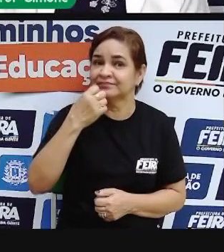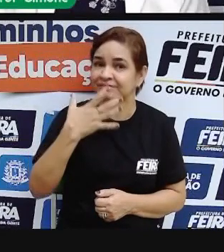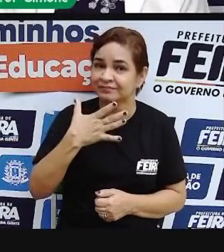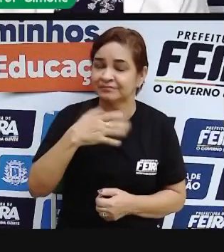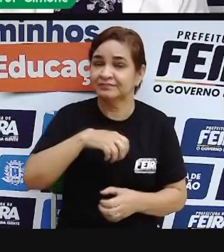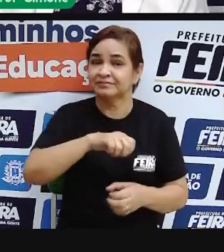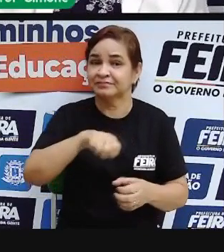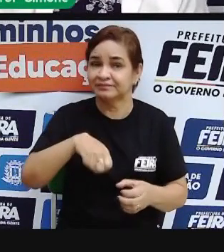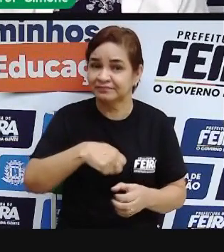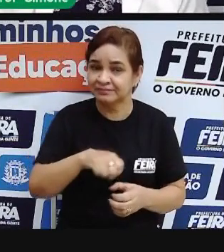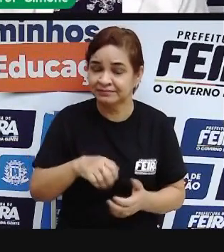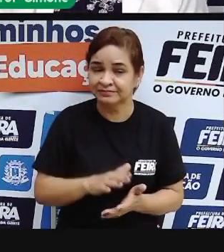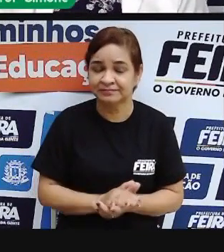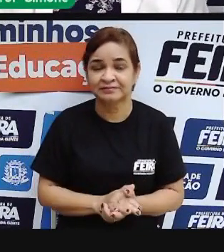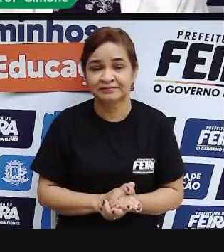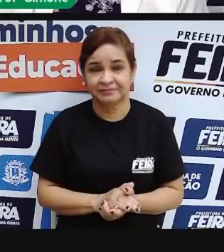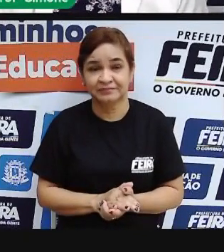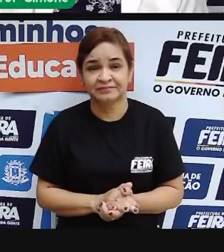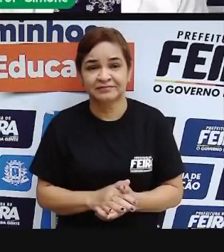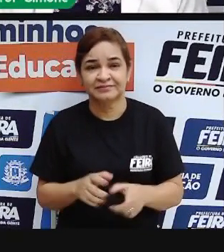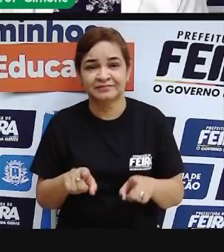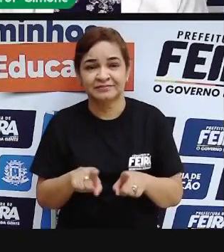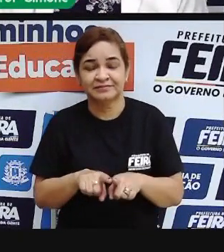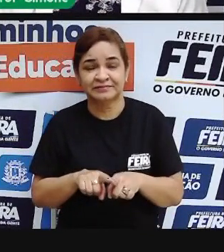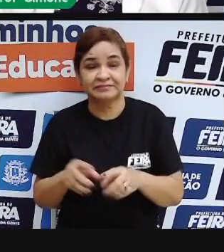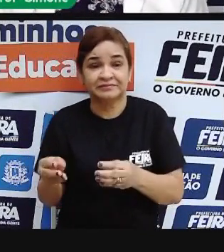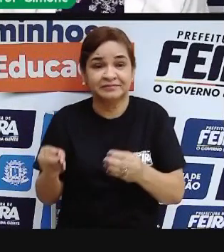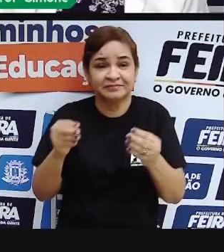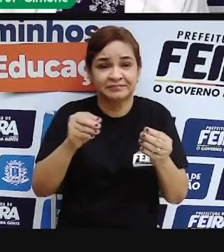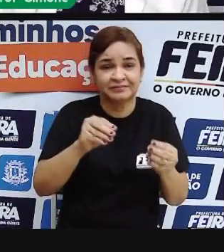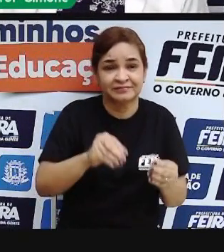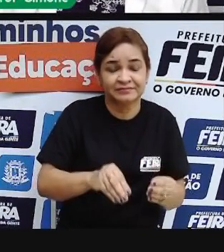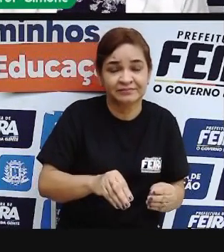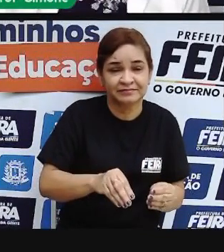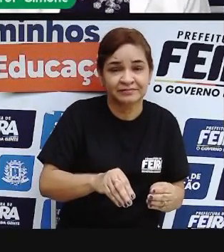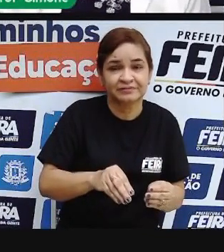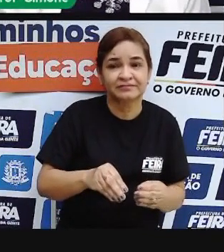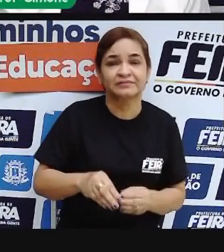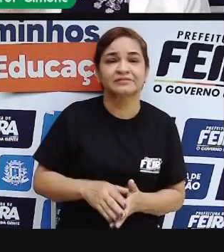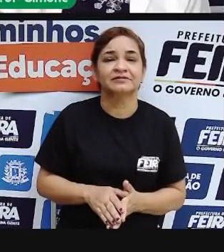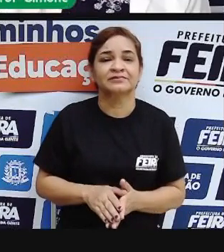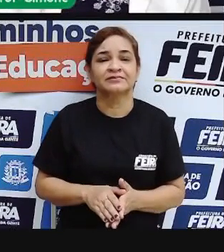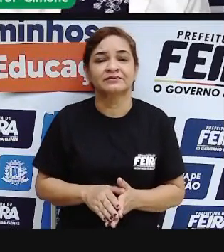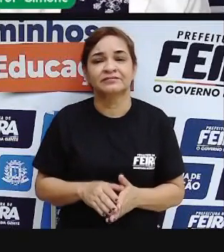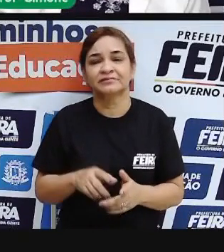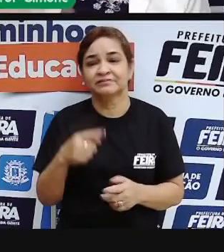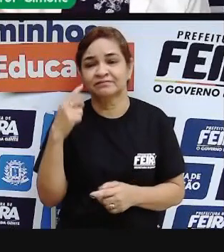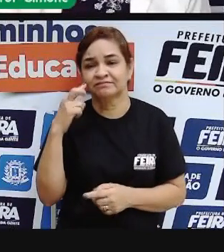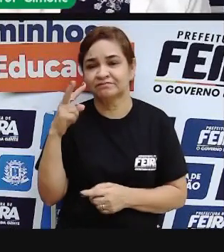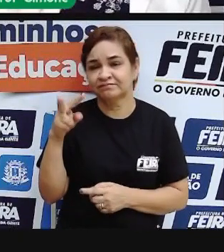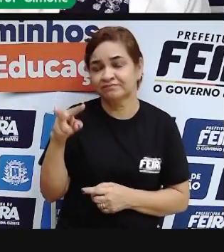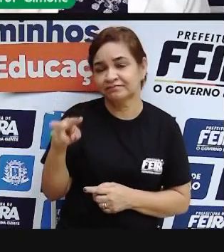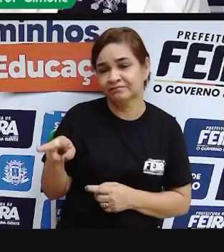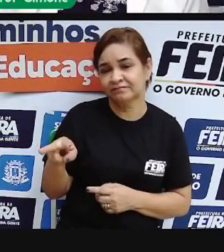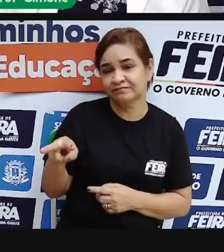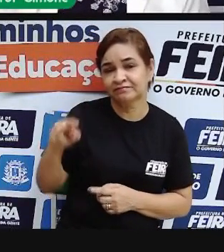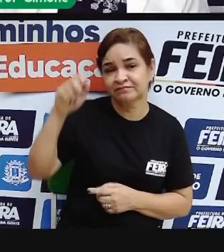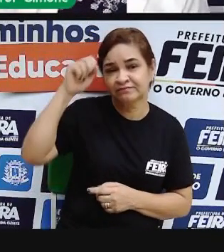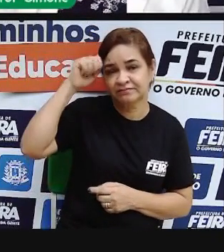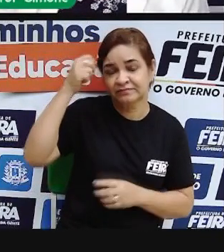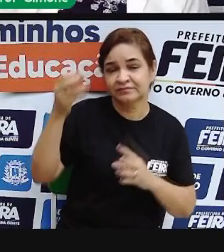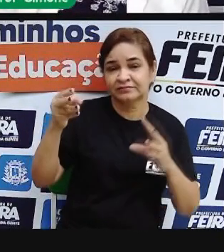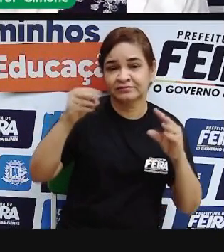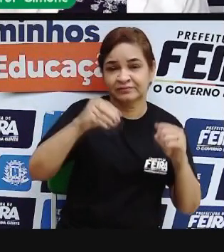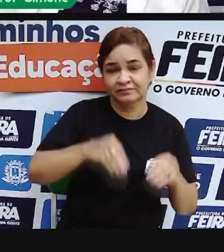O amendoim, quem traz para o Brasil, são os africanos que foram escravizados e trazidos para o